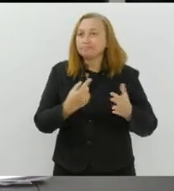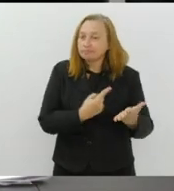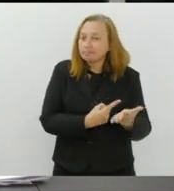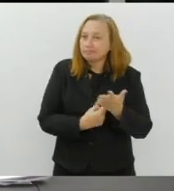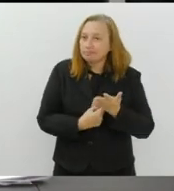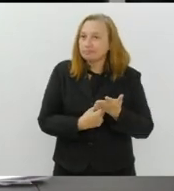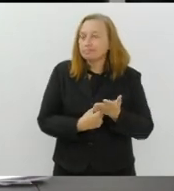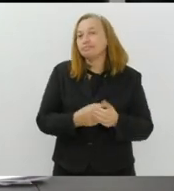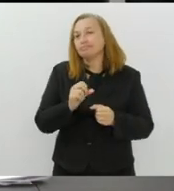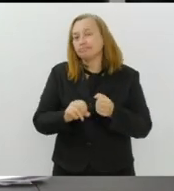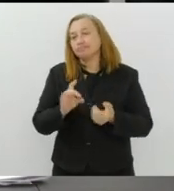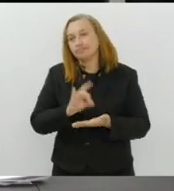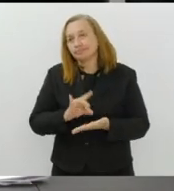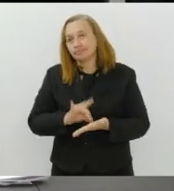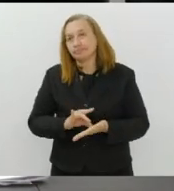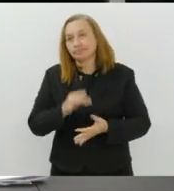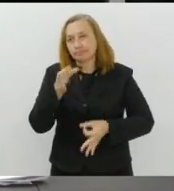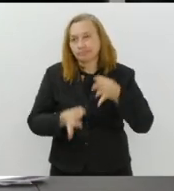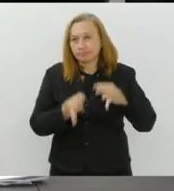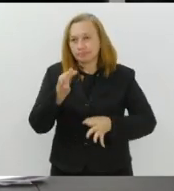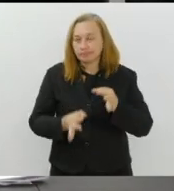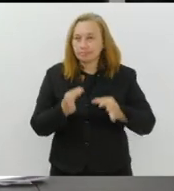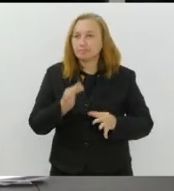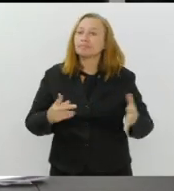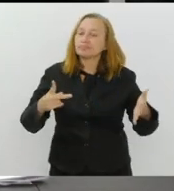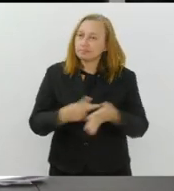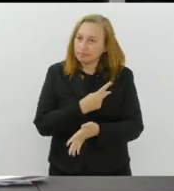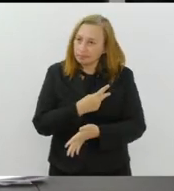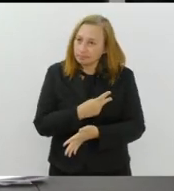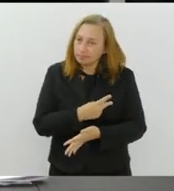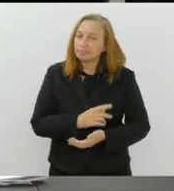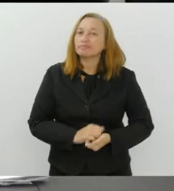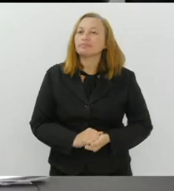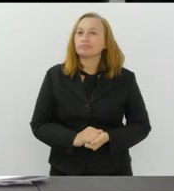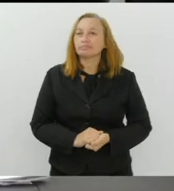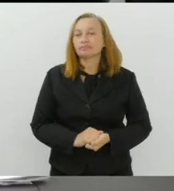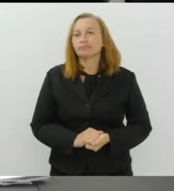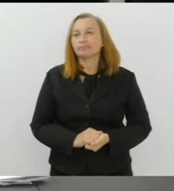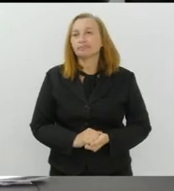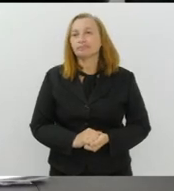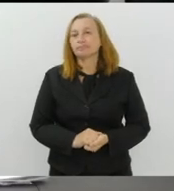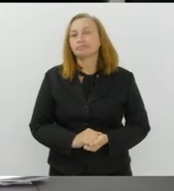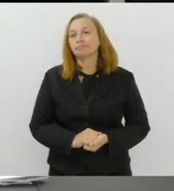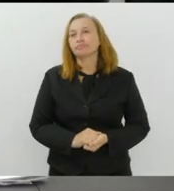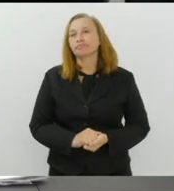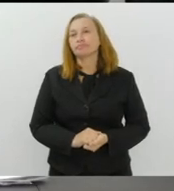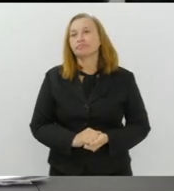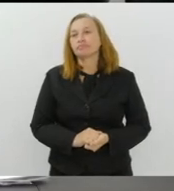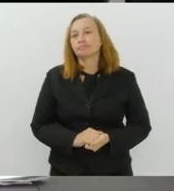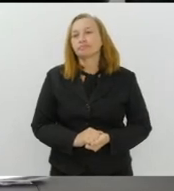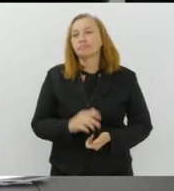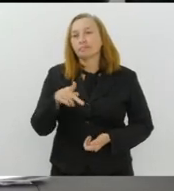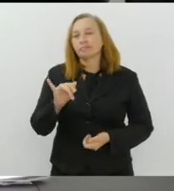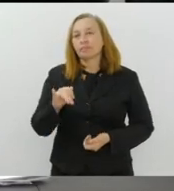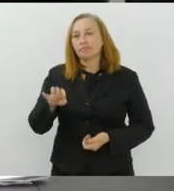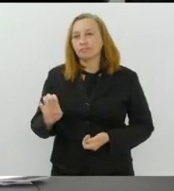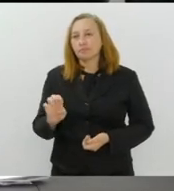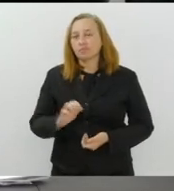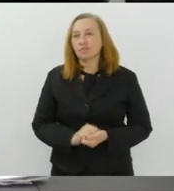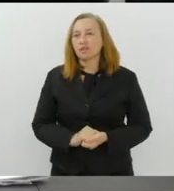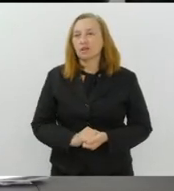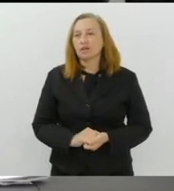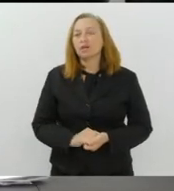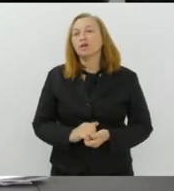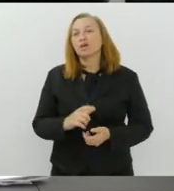a fazer de verdade que a justiça ocorra sob o aspecto dos pais e mães que não